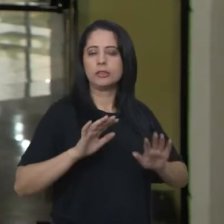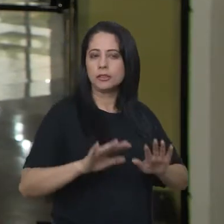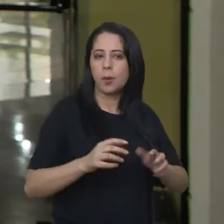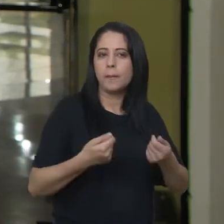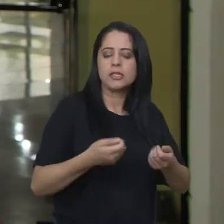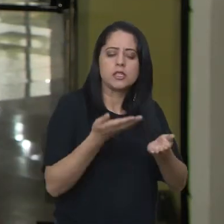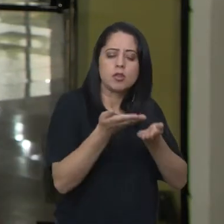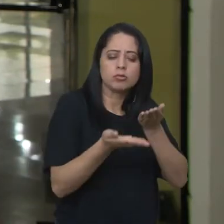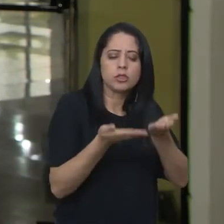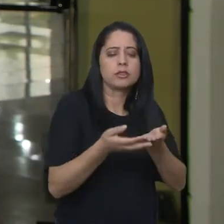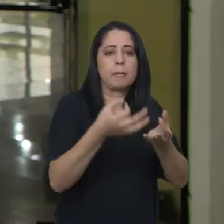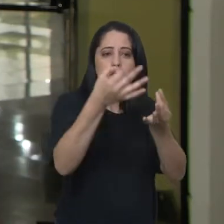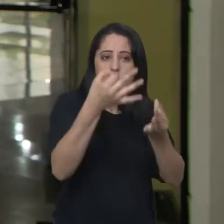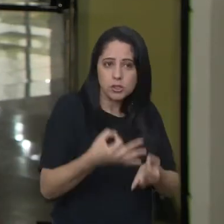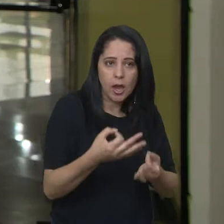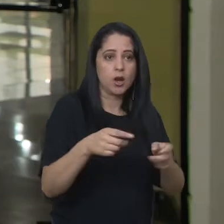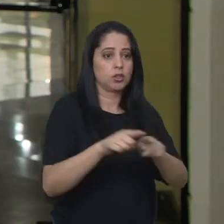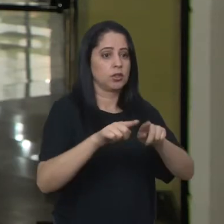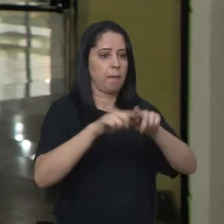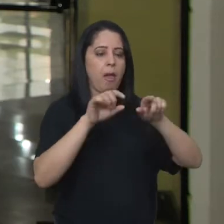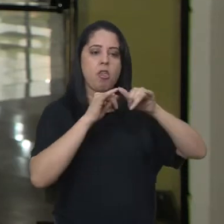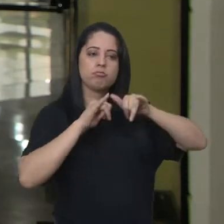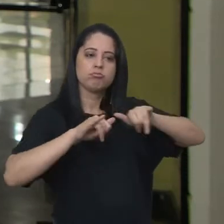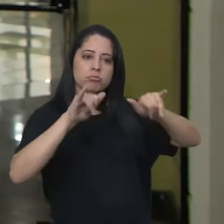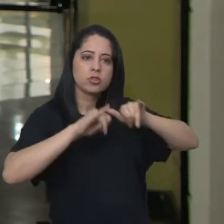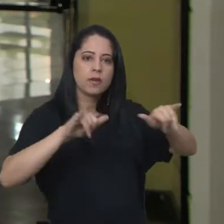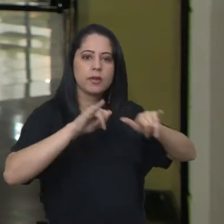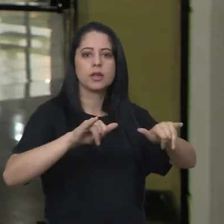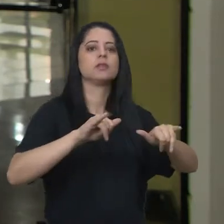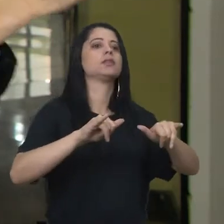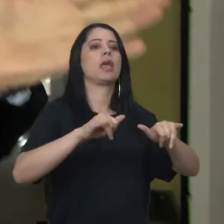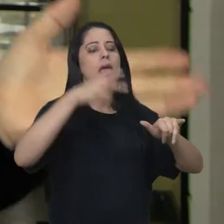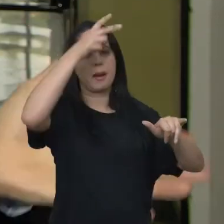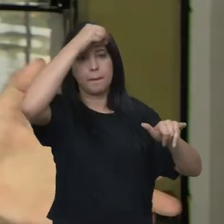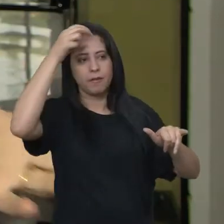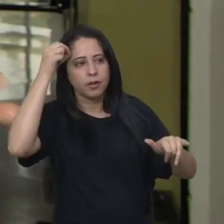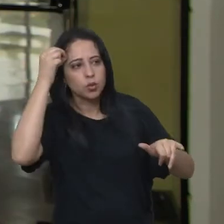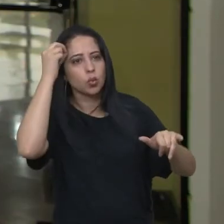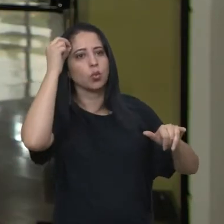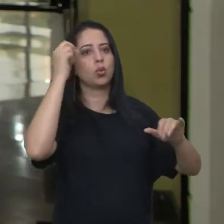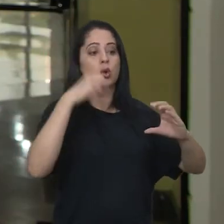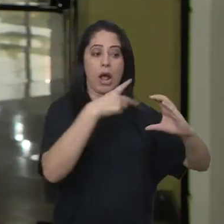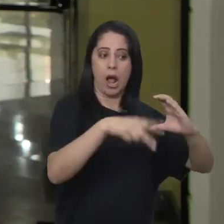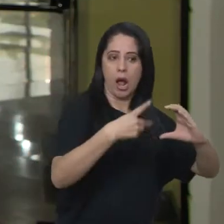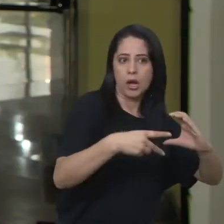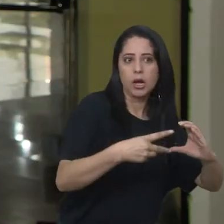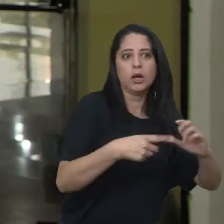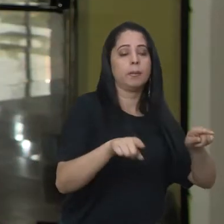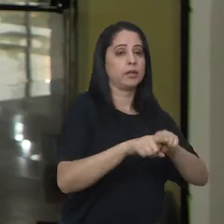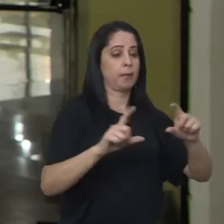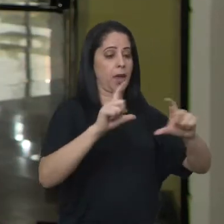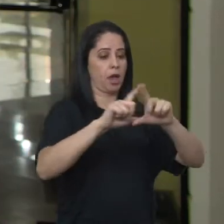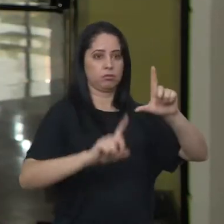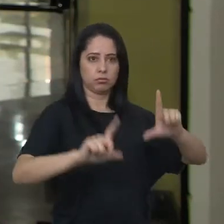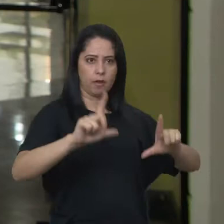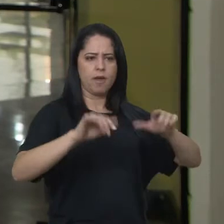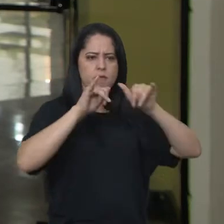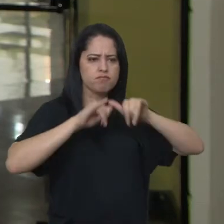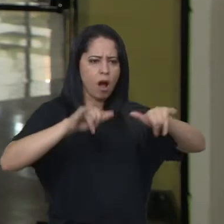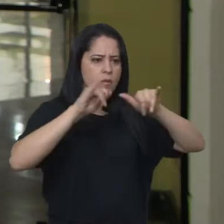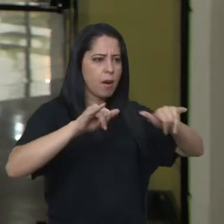do sono. Fazer divulgação pela Prefeitura, pela Câmara Municipal, pela nossa TV